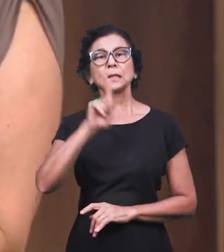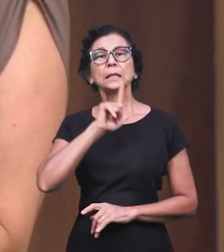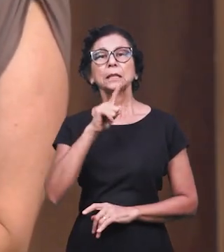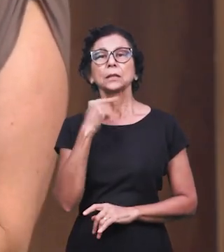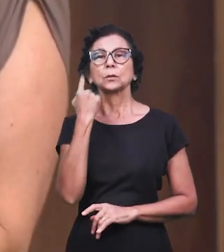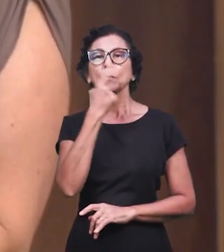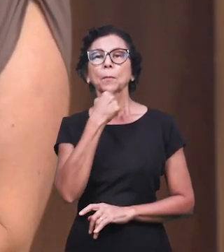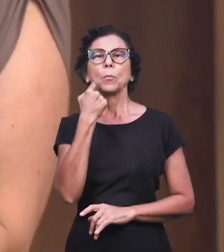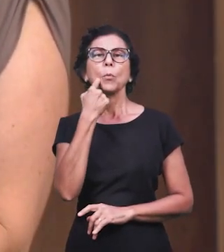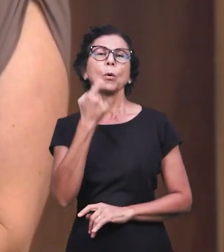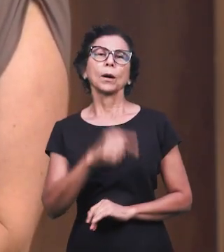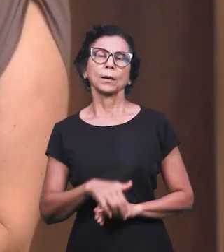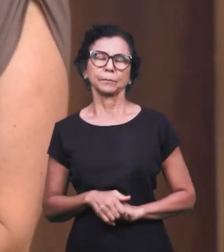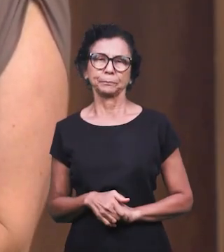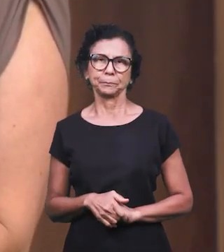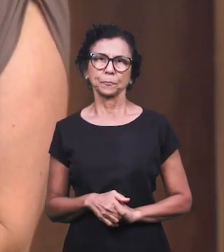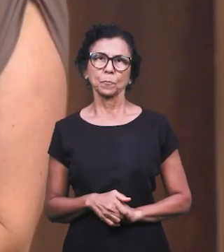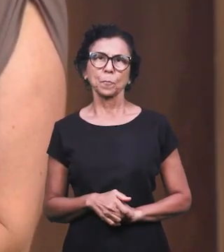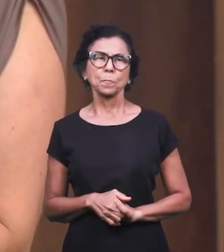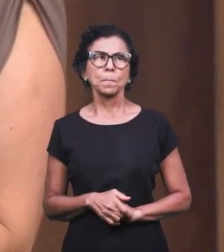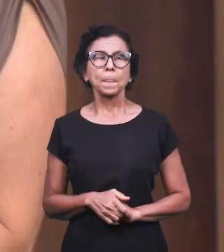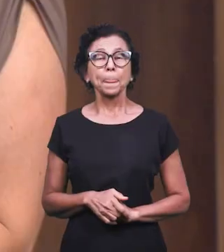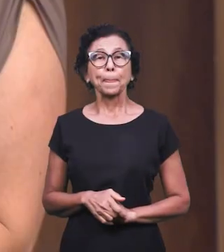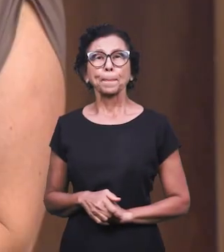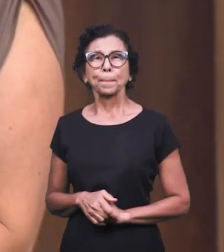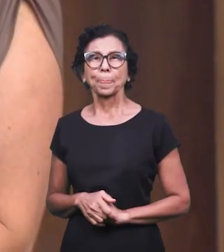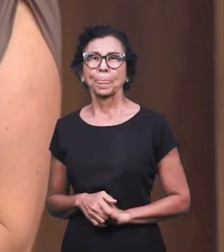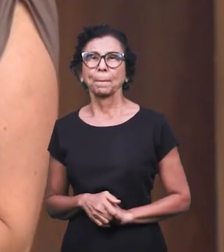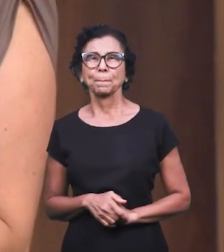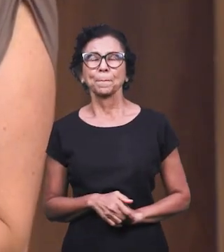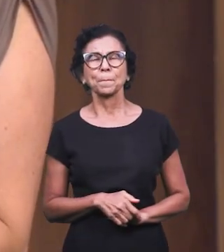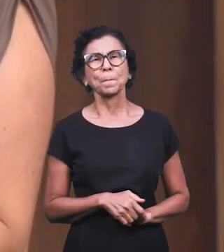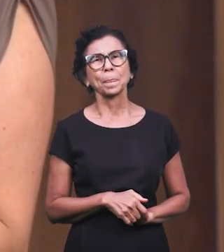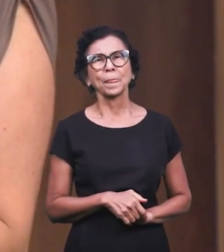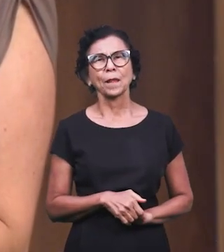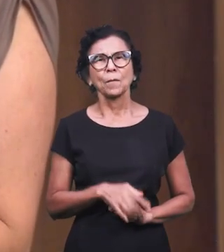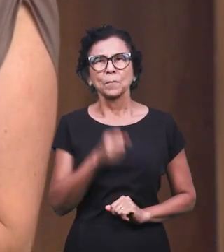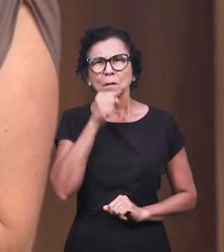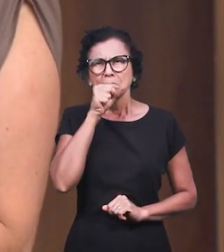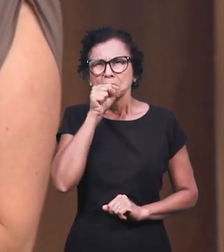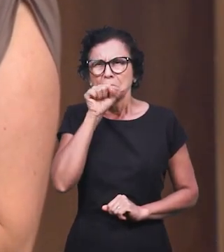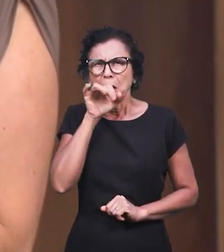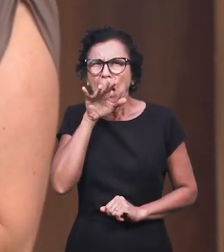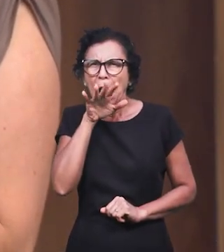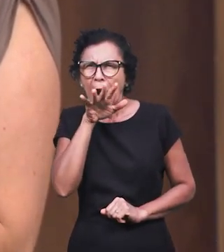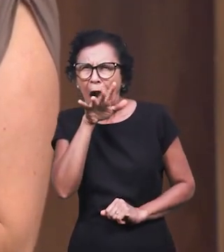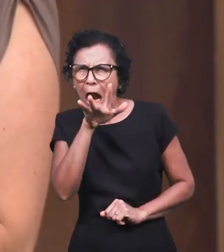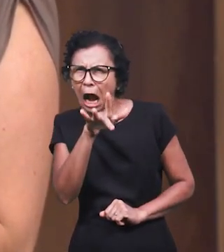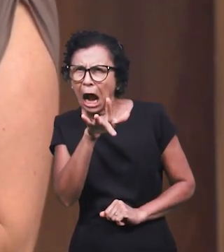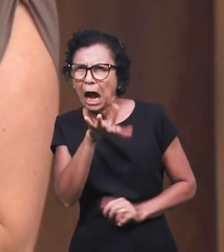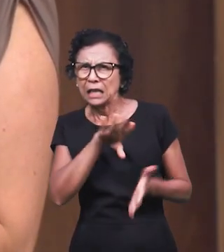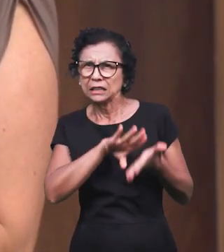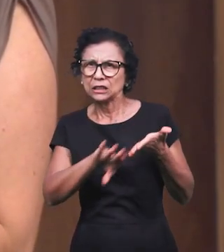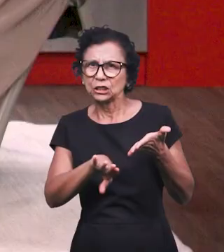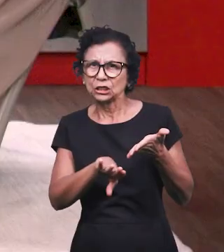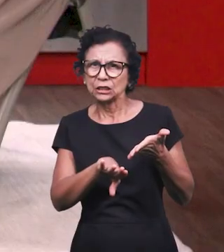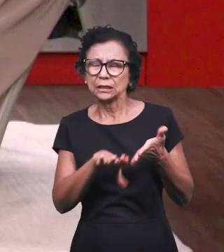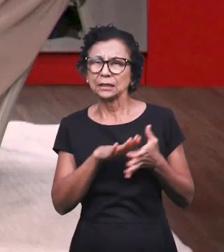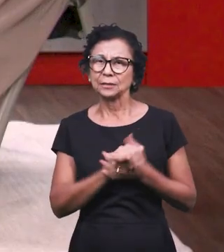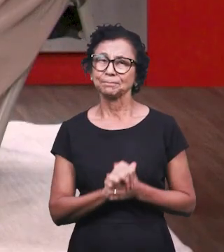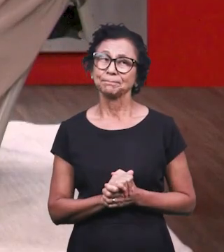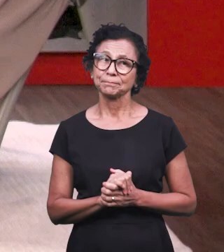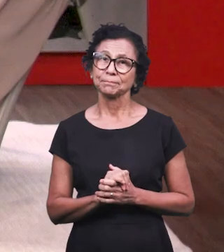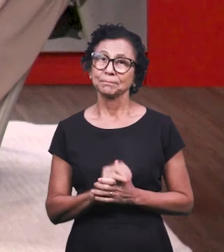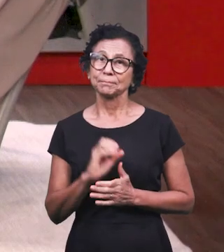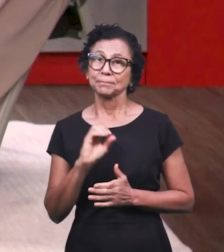O enxaguante bucal, ele resolve o problema do mau hálito ou ele só disfarça o problema temporariamente? Essa questão